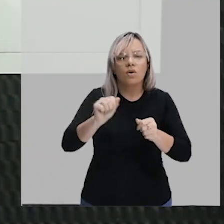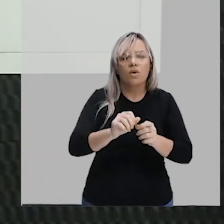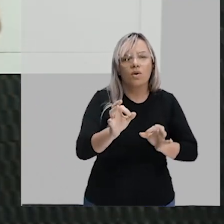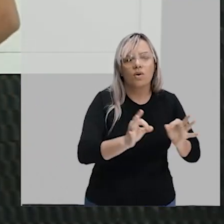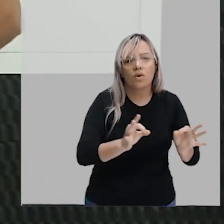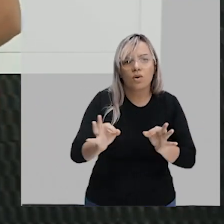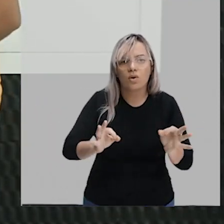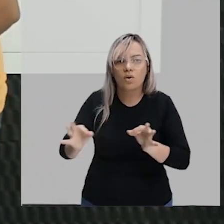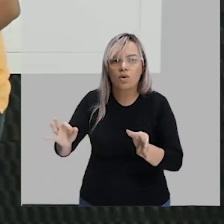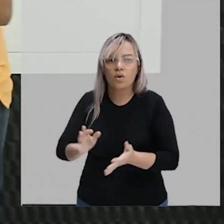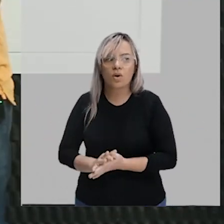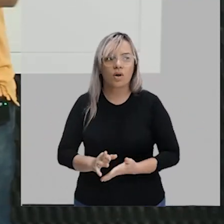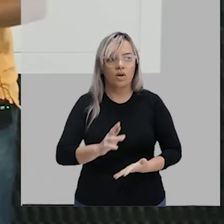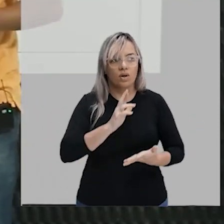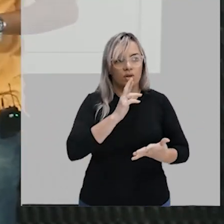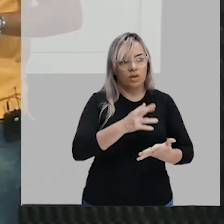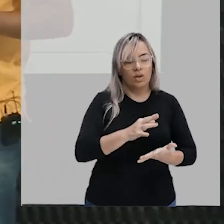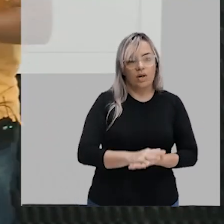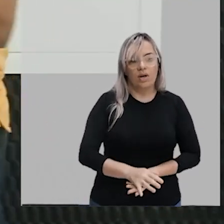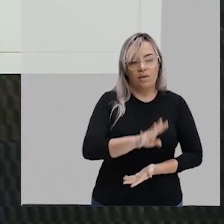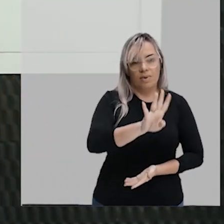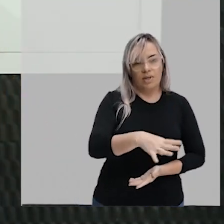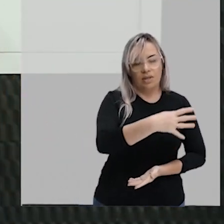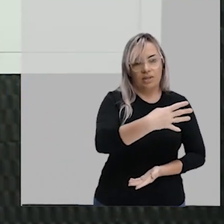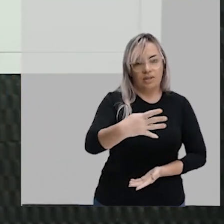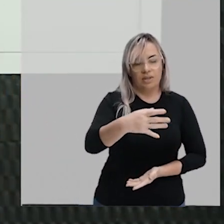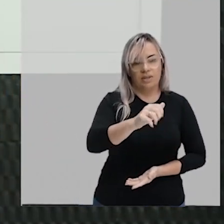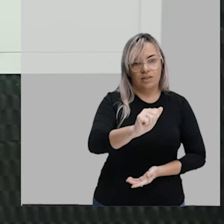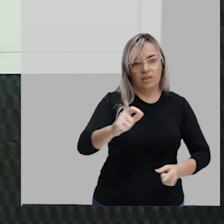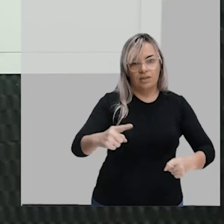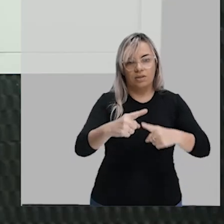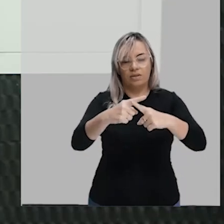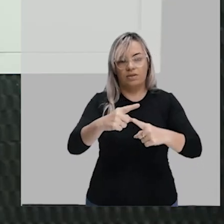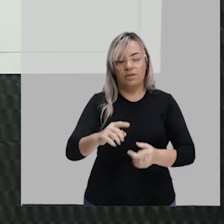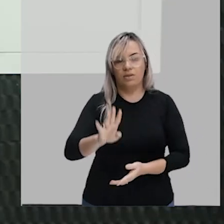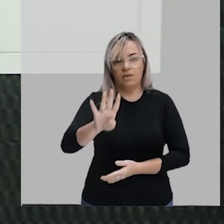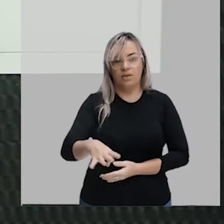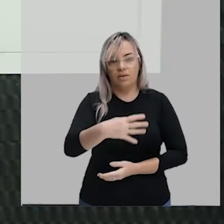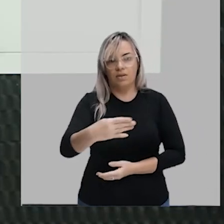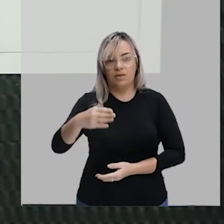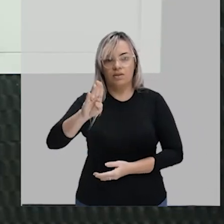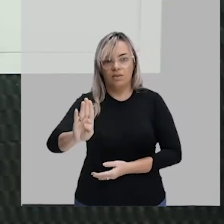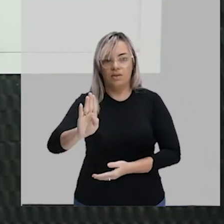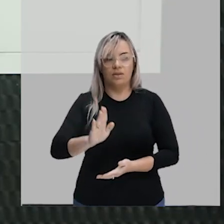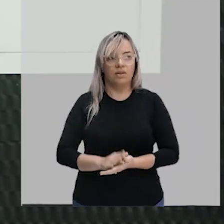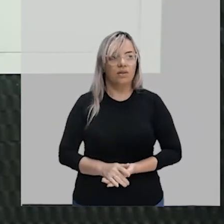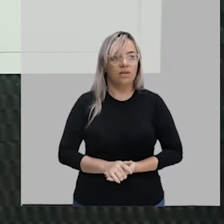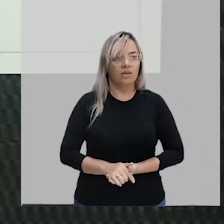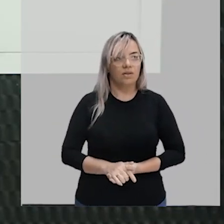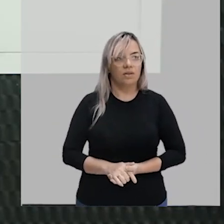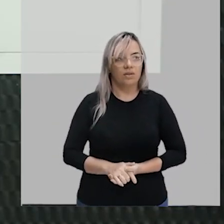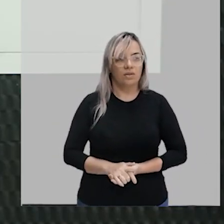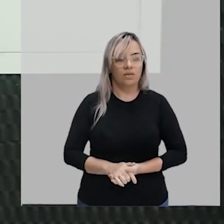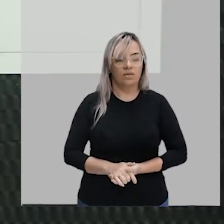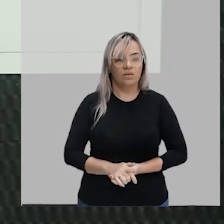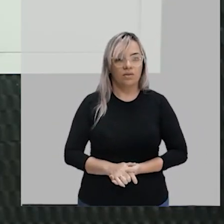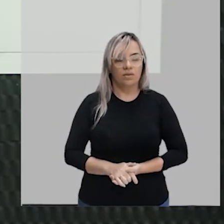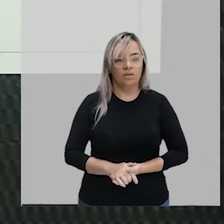matriz A pela matriz B? Galera, você vai fazer o seguinte. Você vai pegar aqui a primeira linha da matriz A,